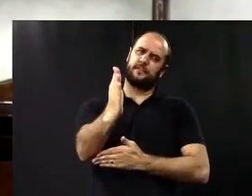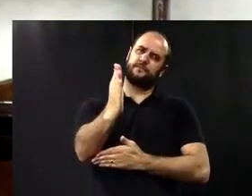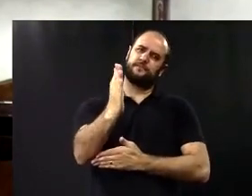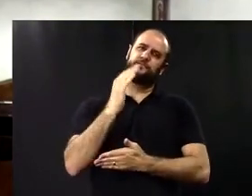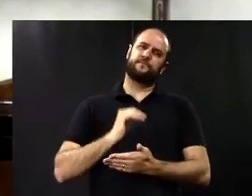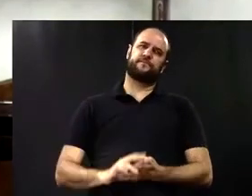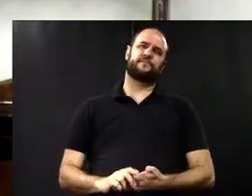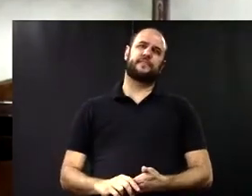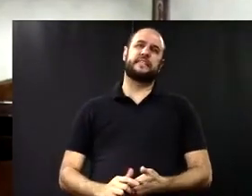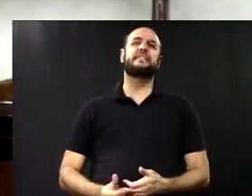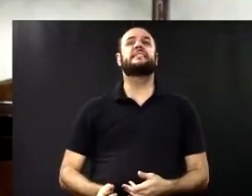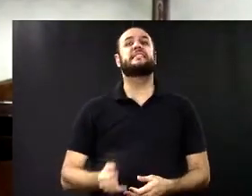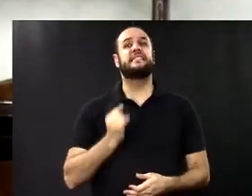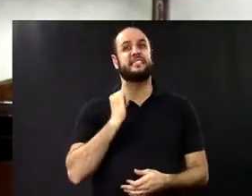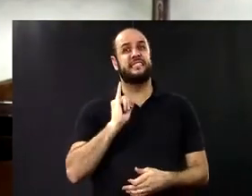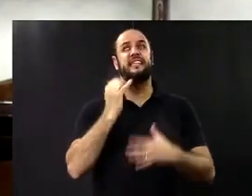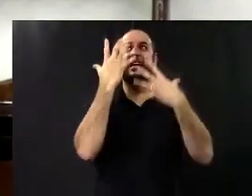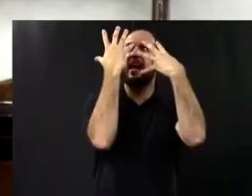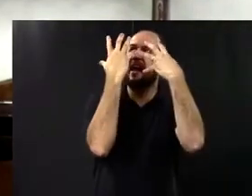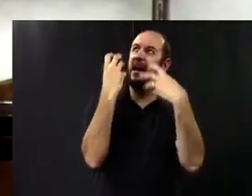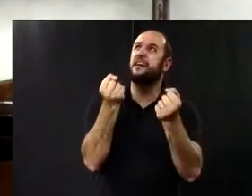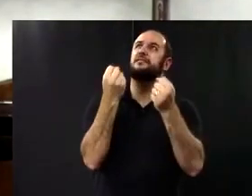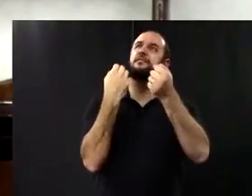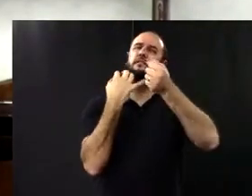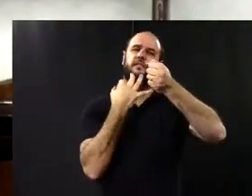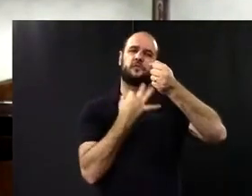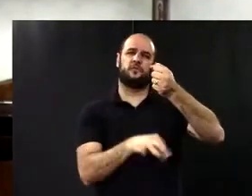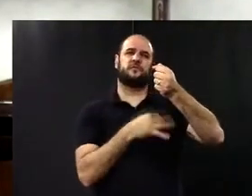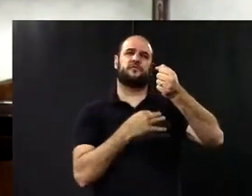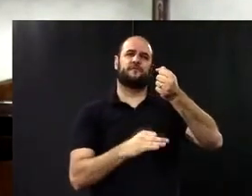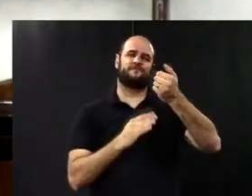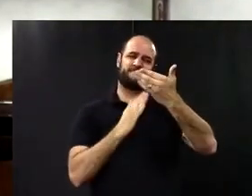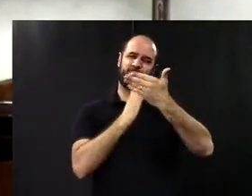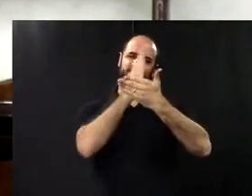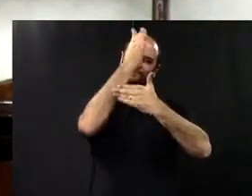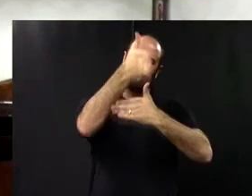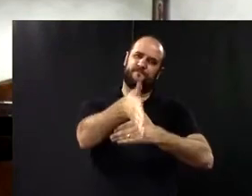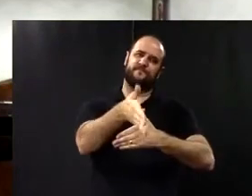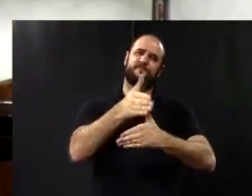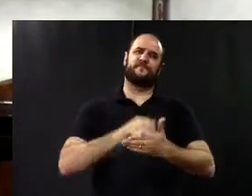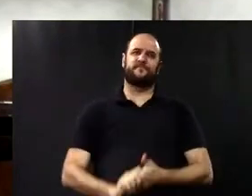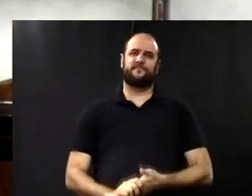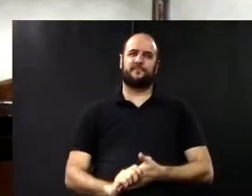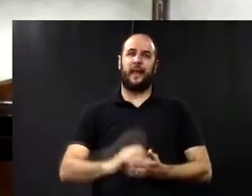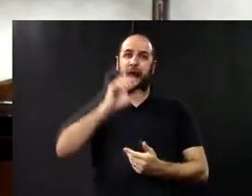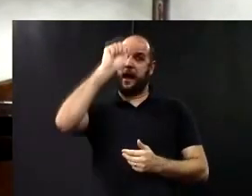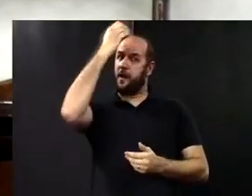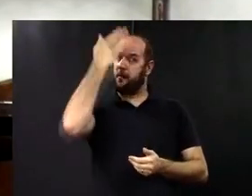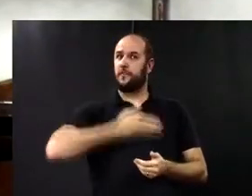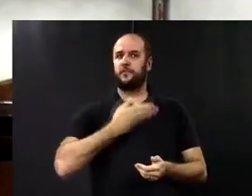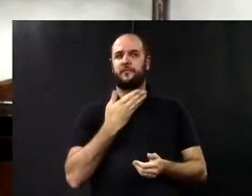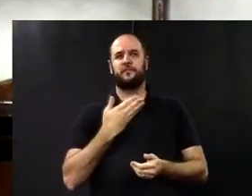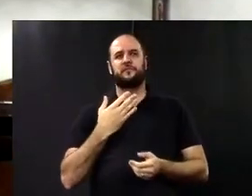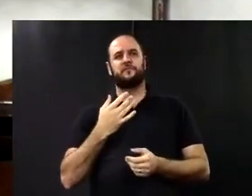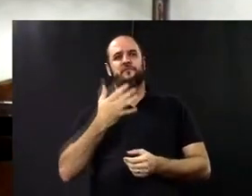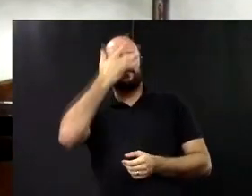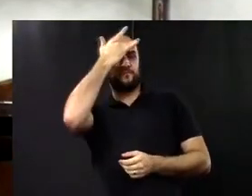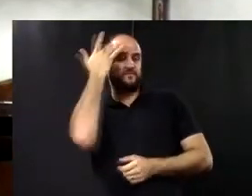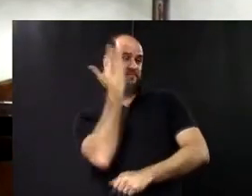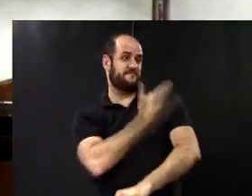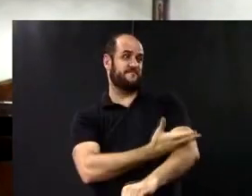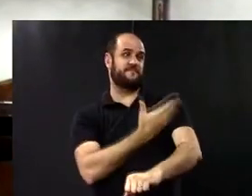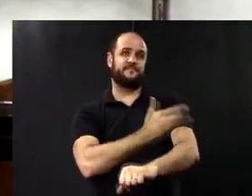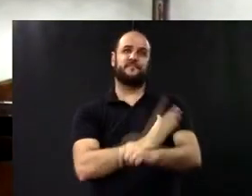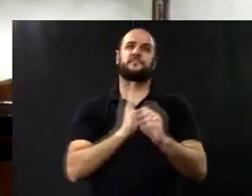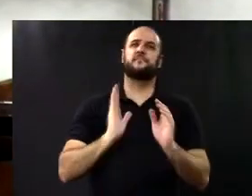de forma graciosa essa disciplina do Senhor. Aqueles que forem treinados pela disciplina.